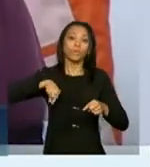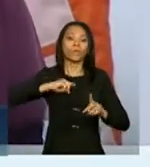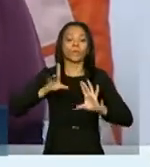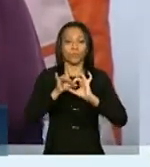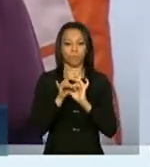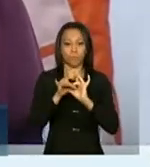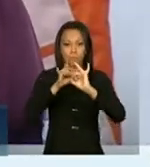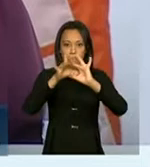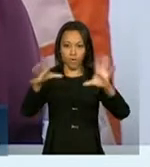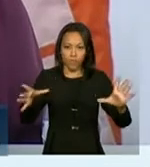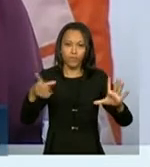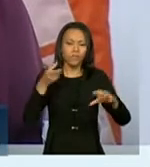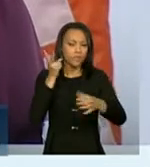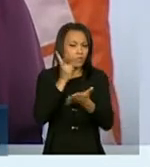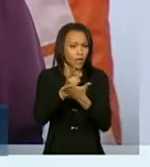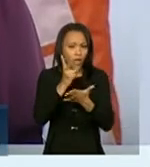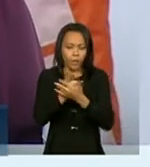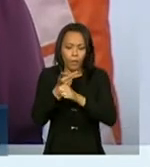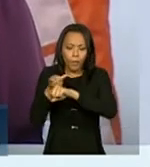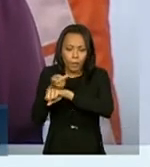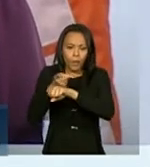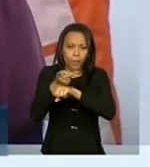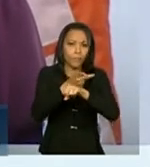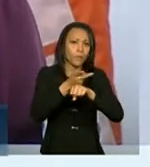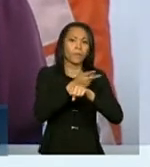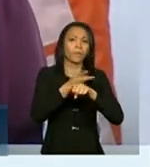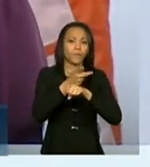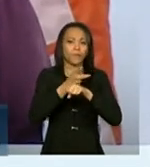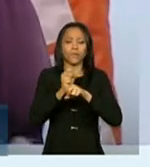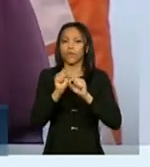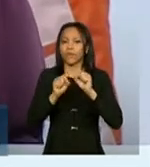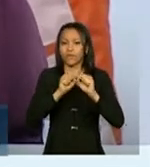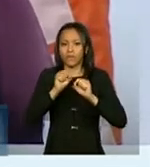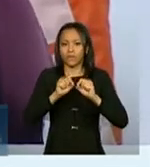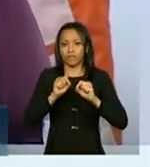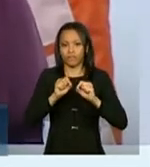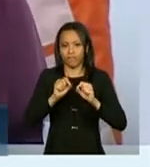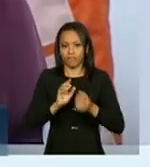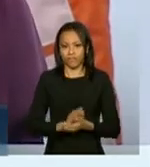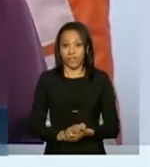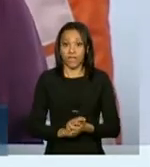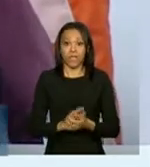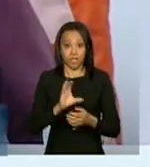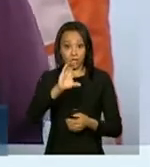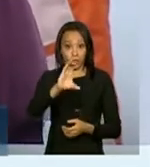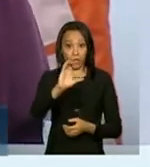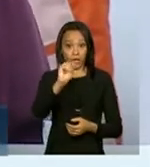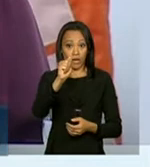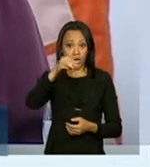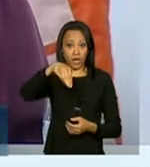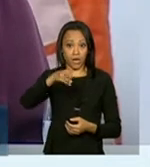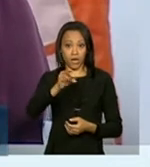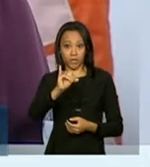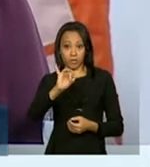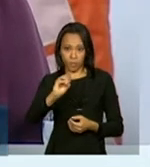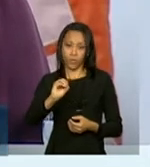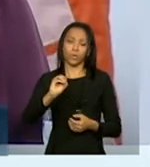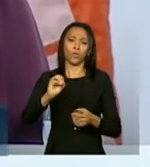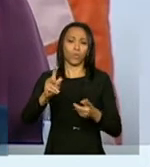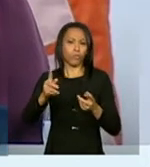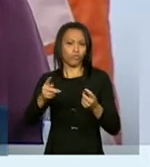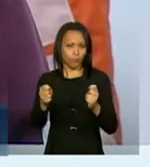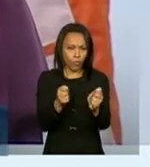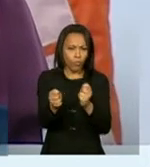permite procurar sempre dar, dentro da variabilidade cambial, maior